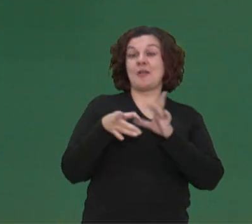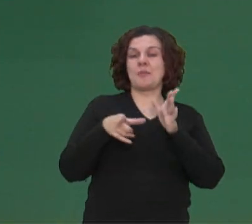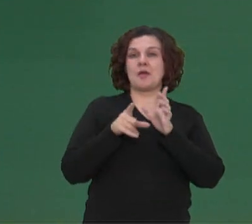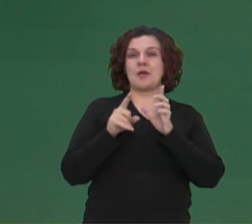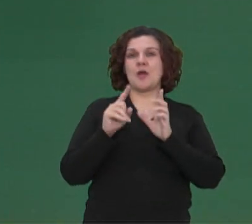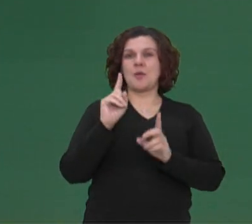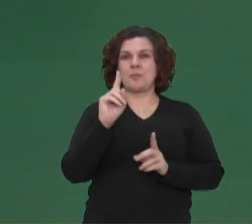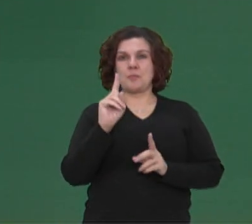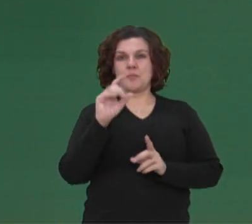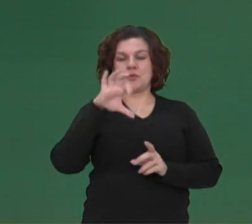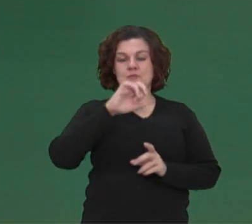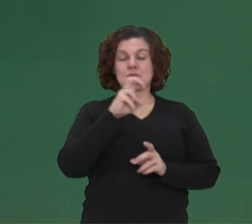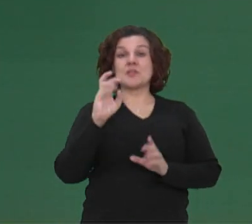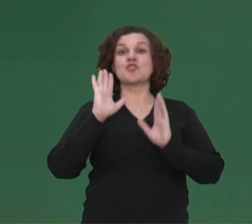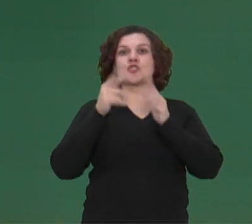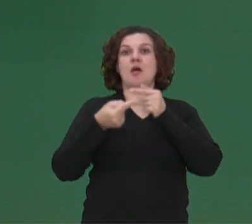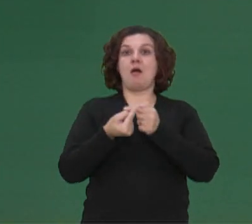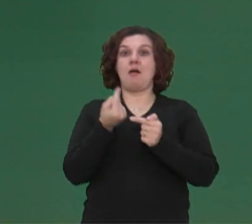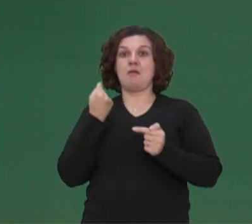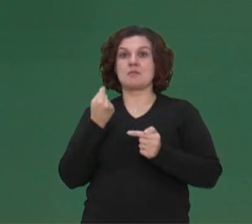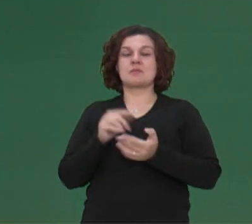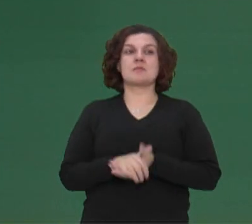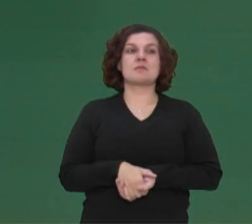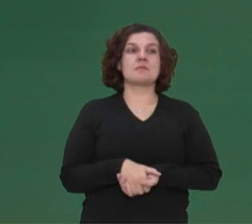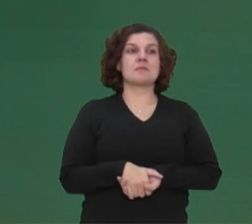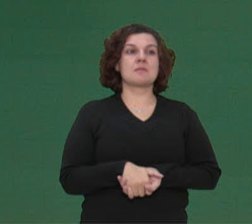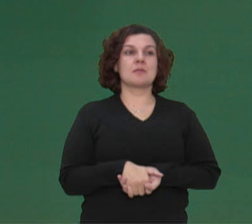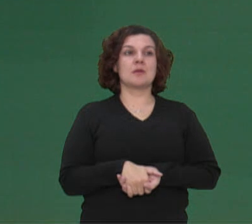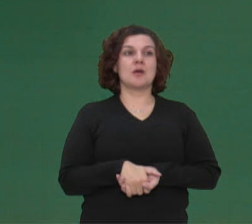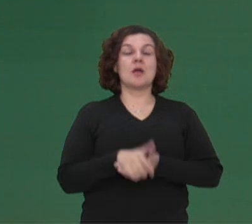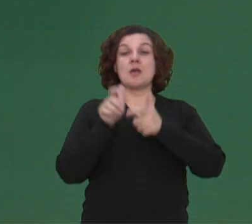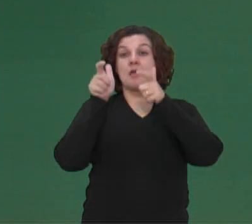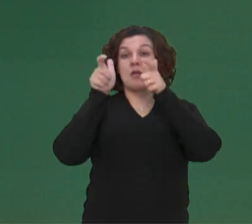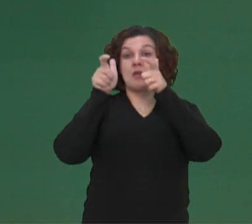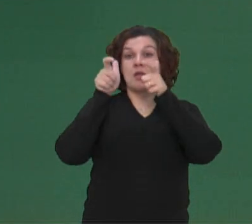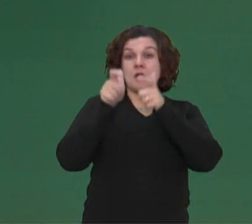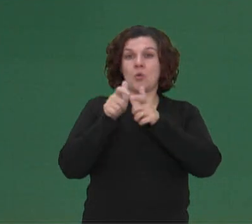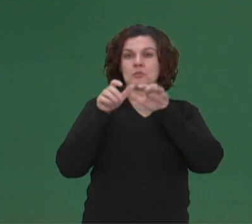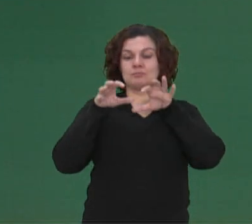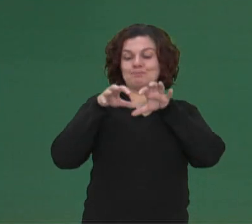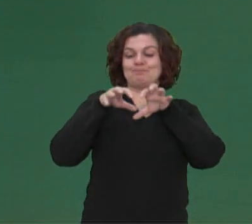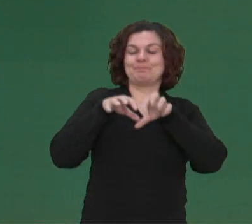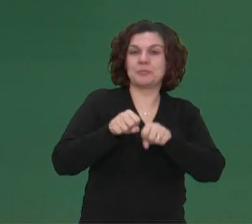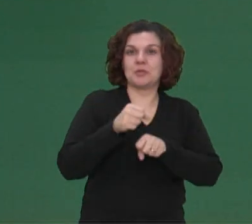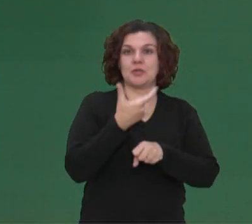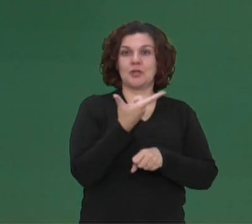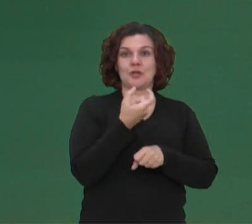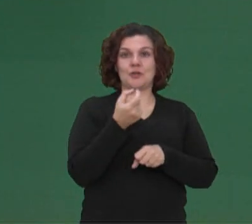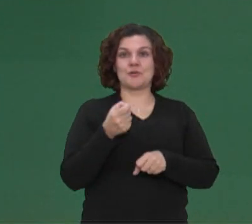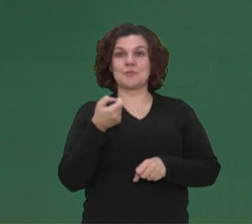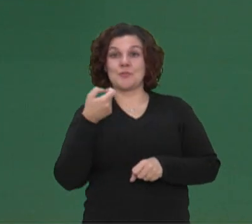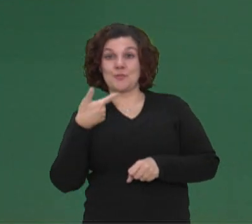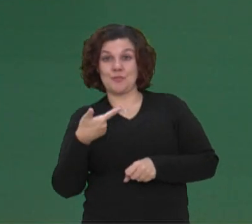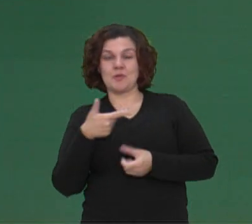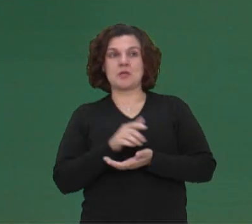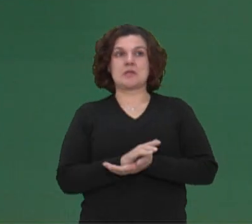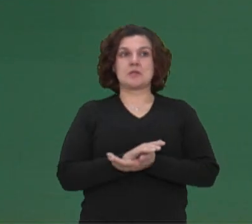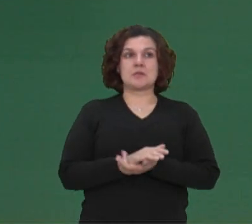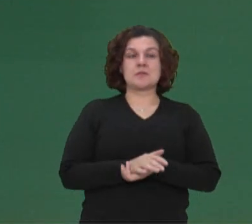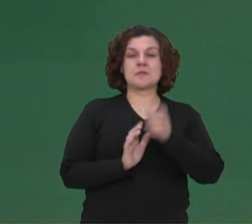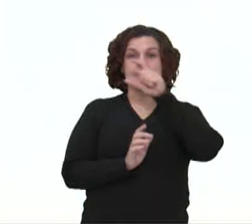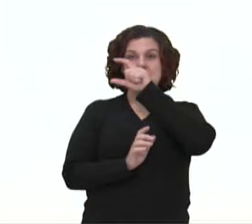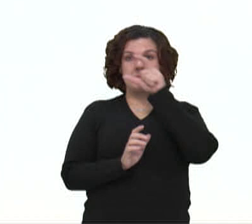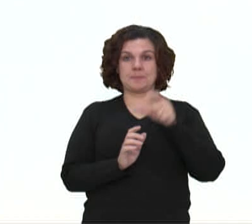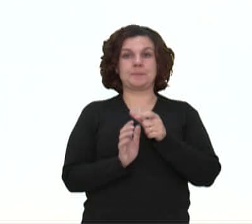em 1955. E o território ocupado em 2002, a partir daqui, ó, o Saara